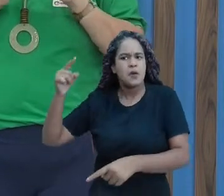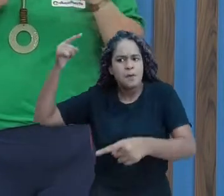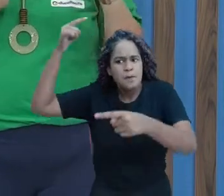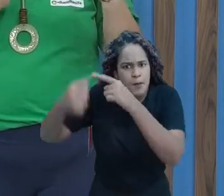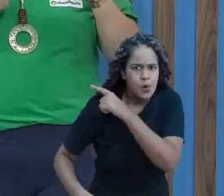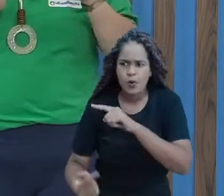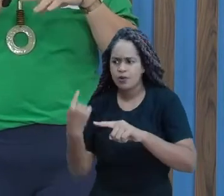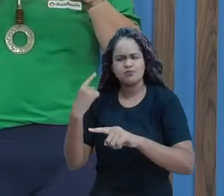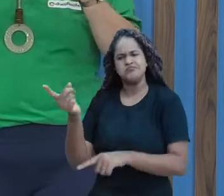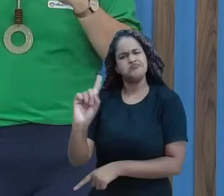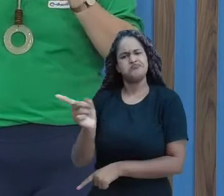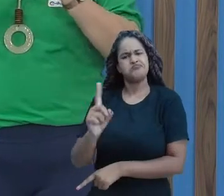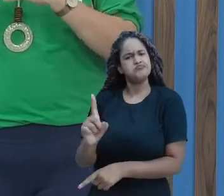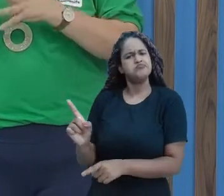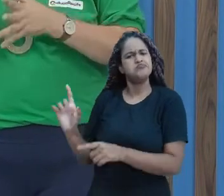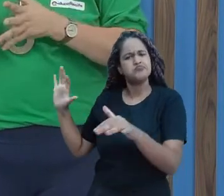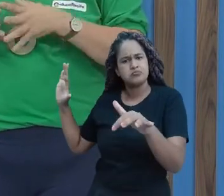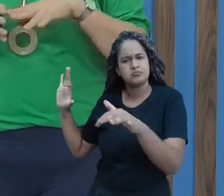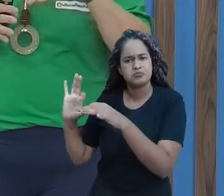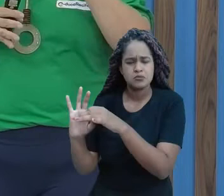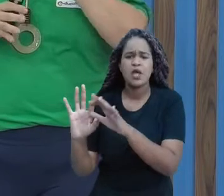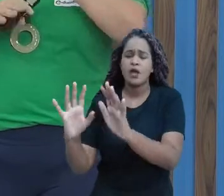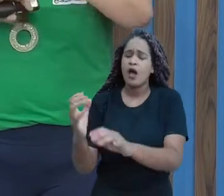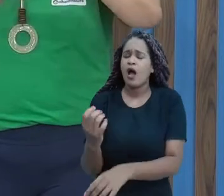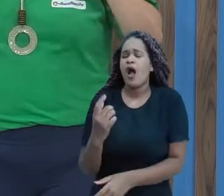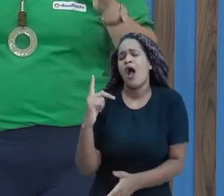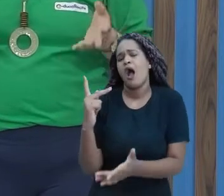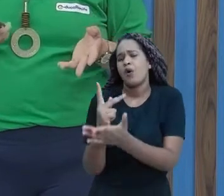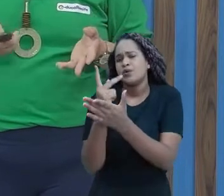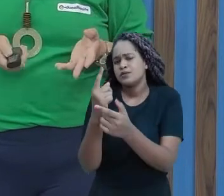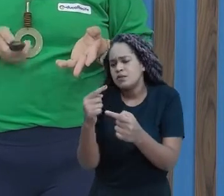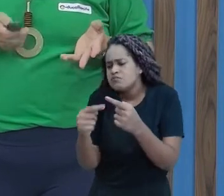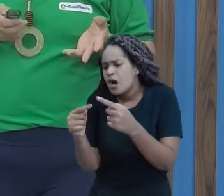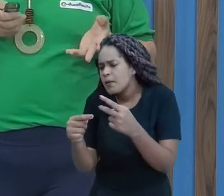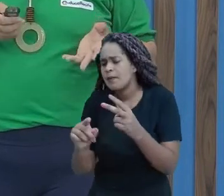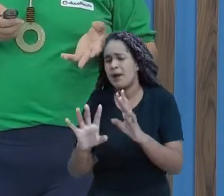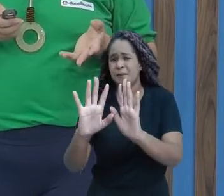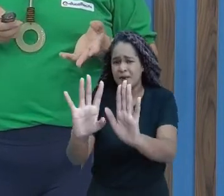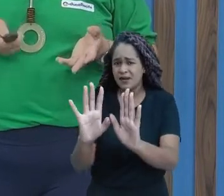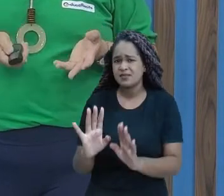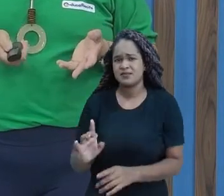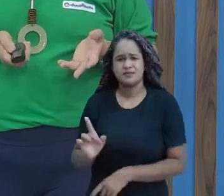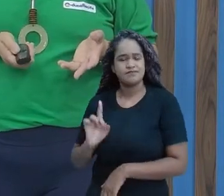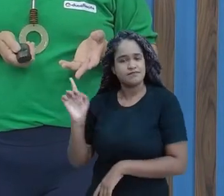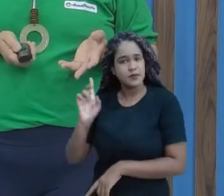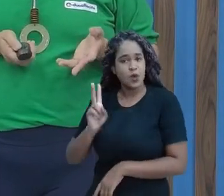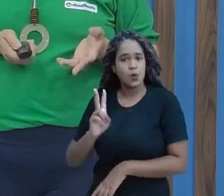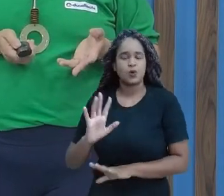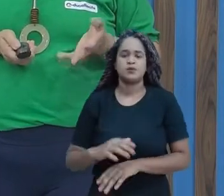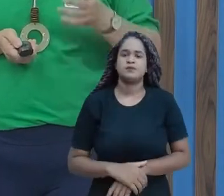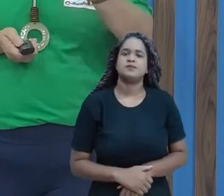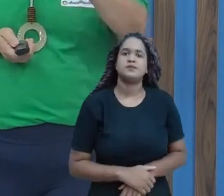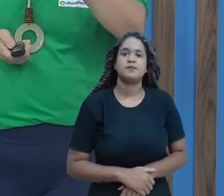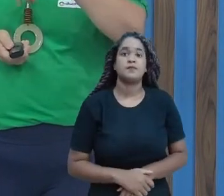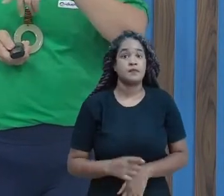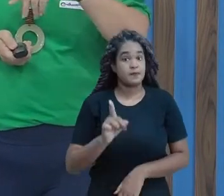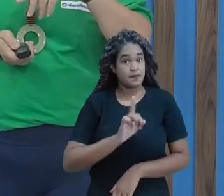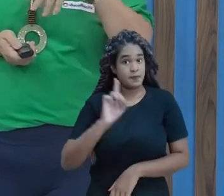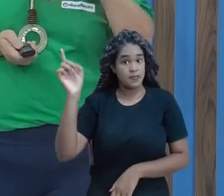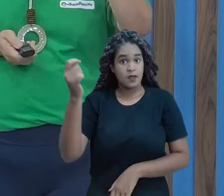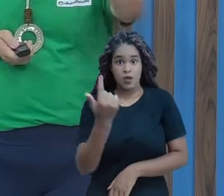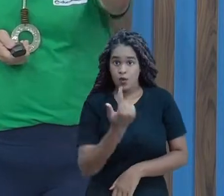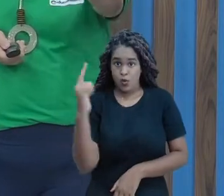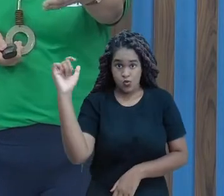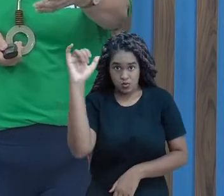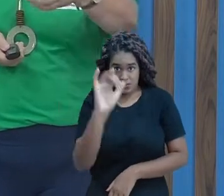Houve ainda já algumas rupturas, mas não foi uma ruptura muito grande. Quem foi fazer uma ruptura, aí vocês estão vendo outra